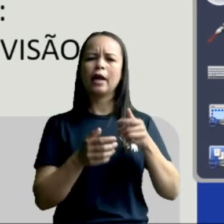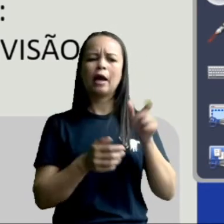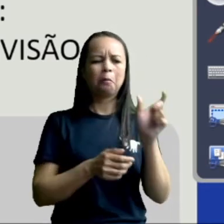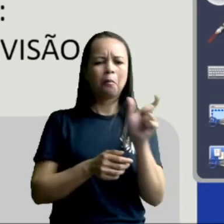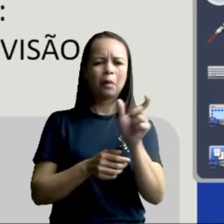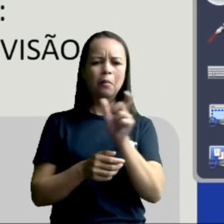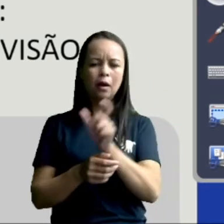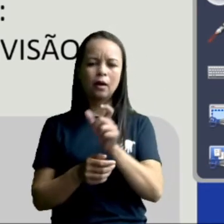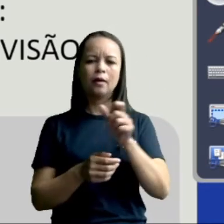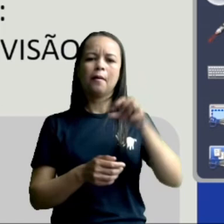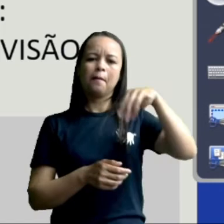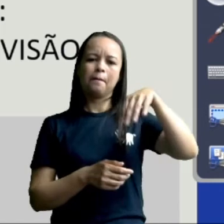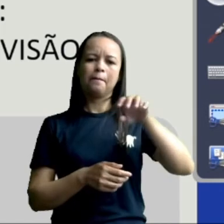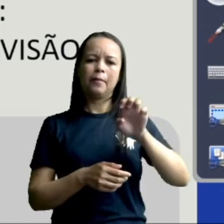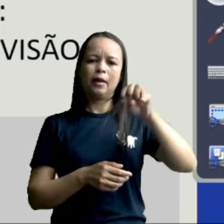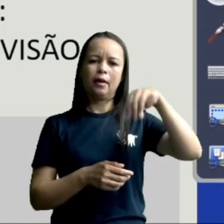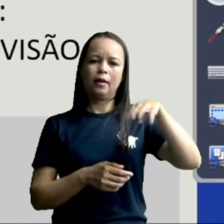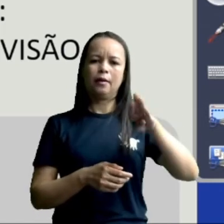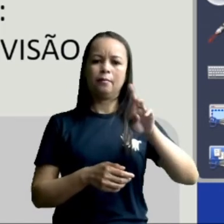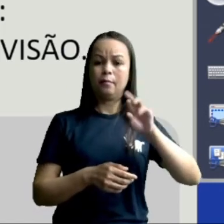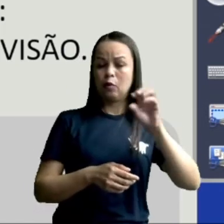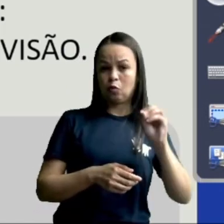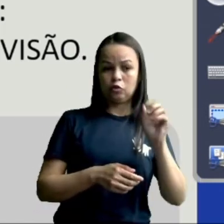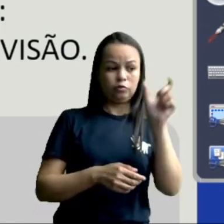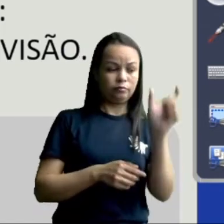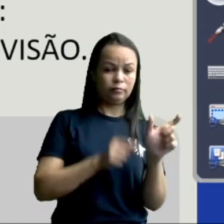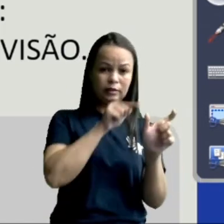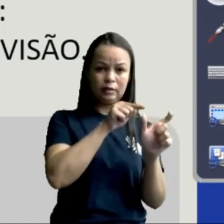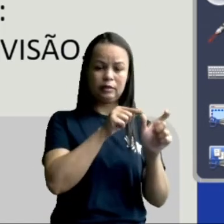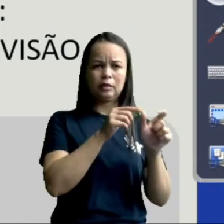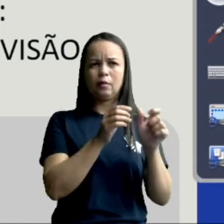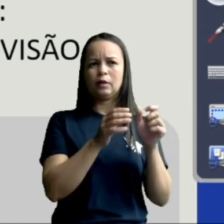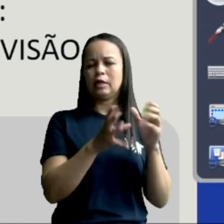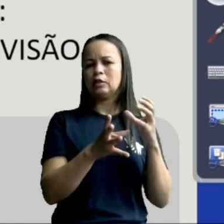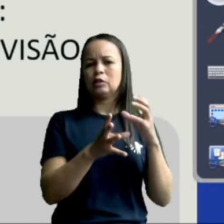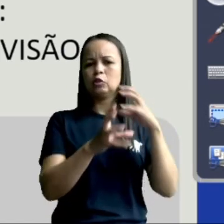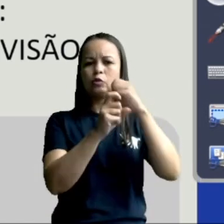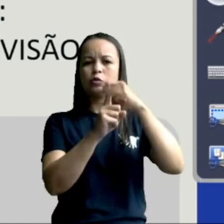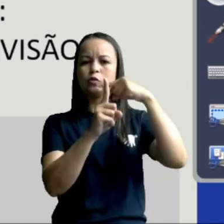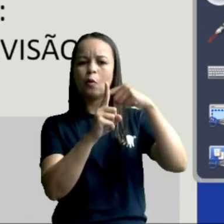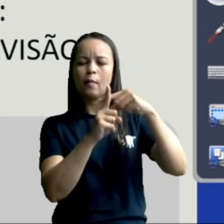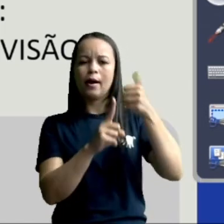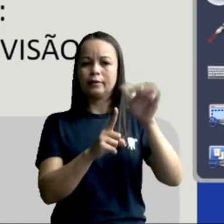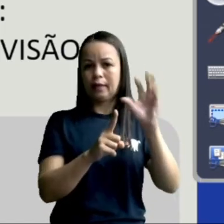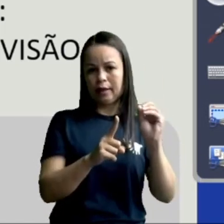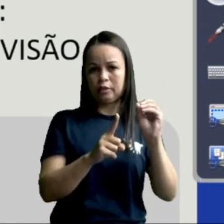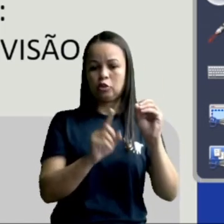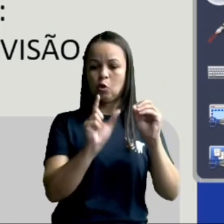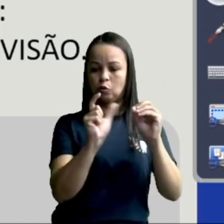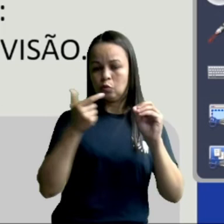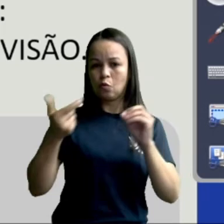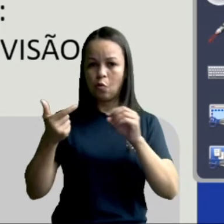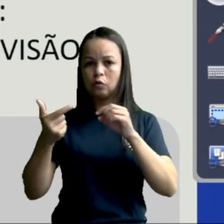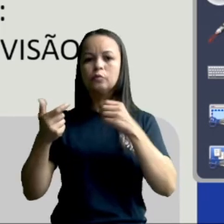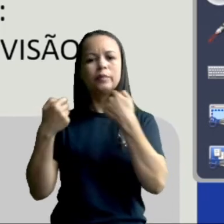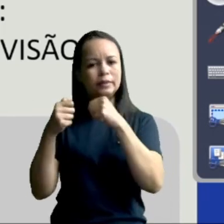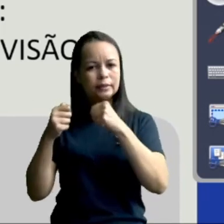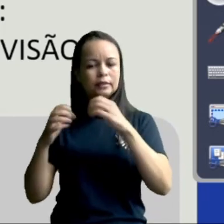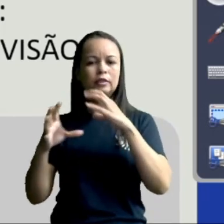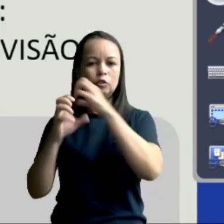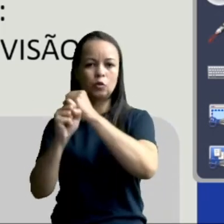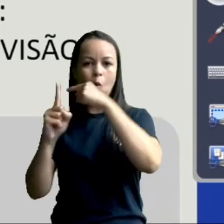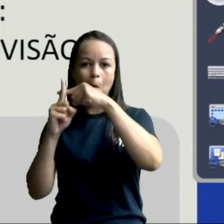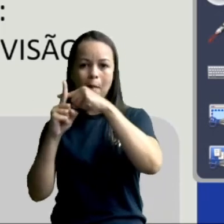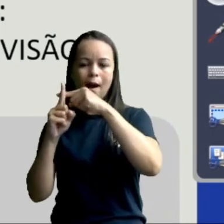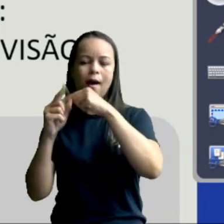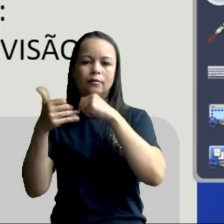deve fazer a mesma coisa no outro. Ou seja, se você somar 10 em um dos membros, no outro lado você também vai ter que somar 10.